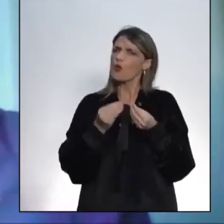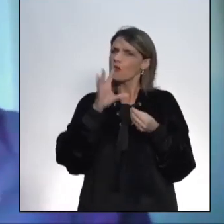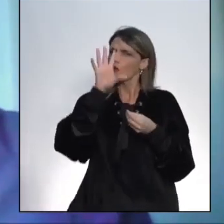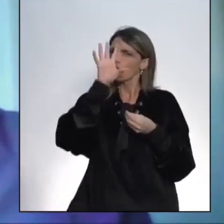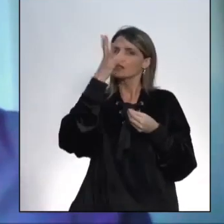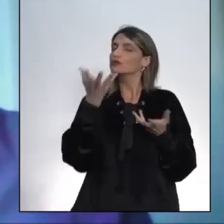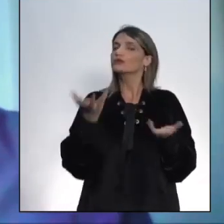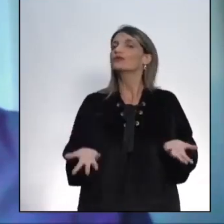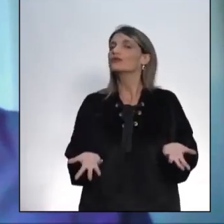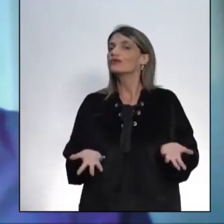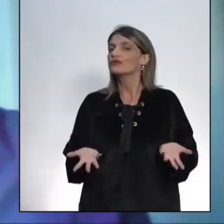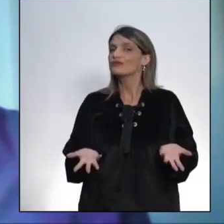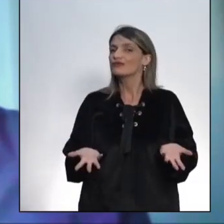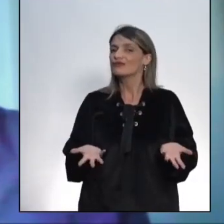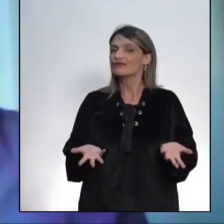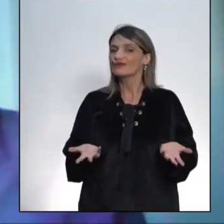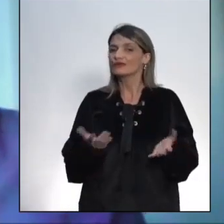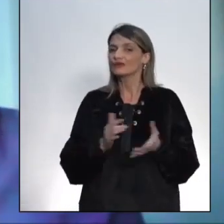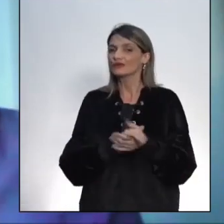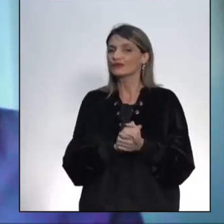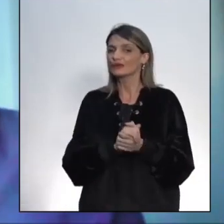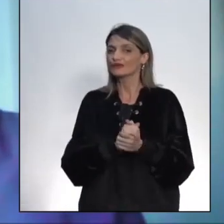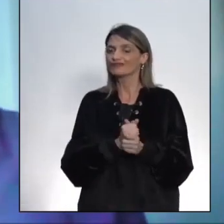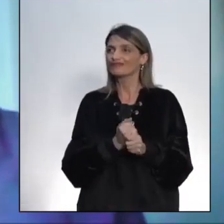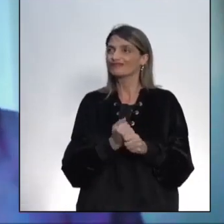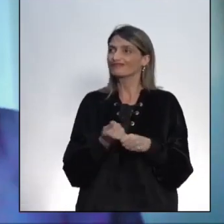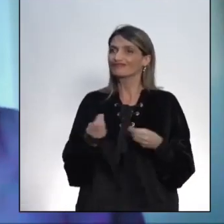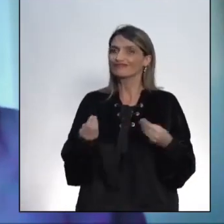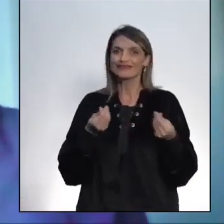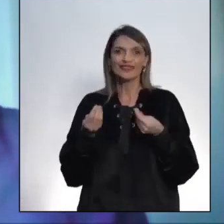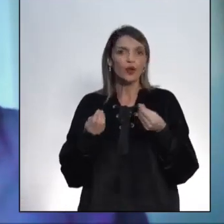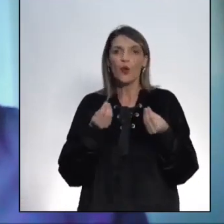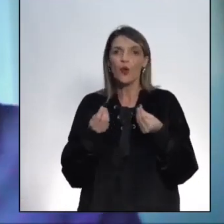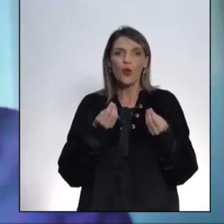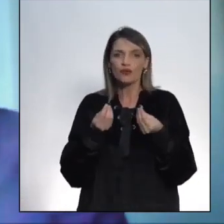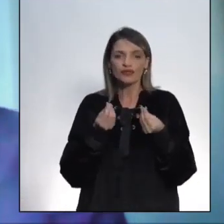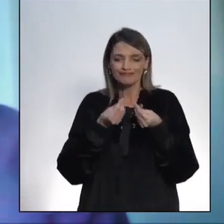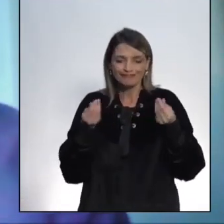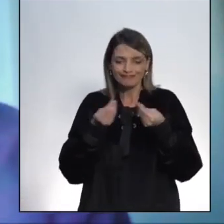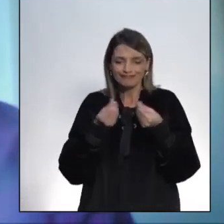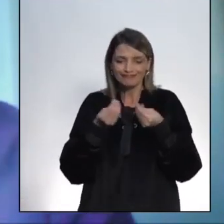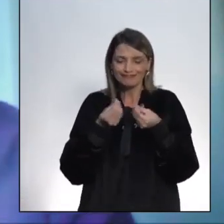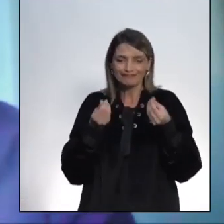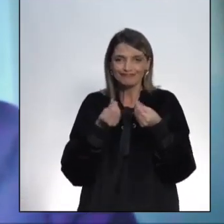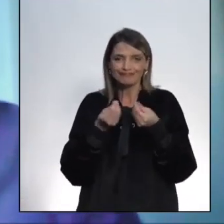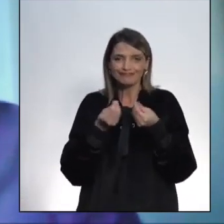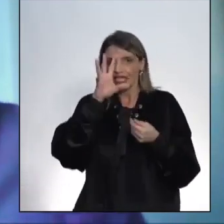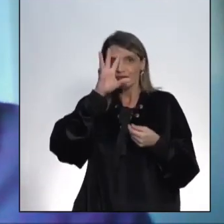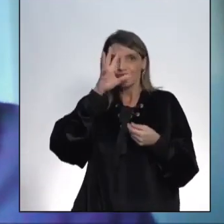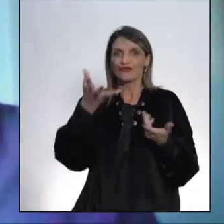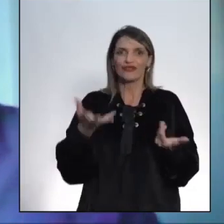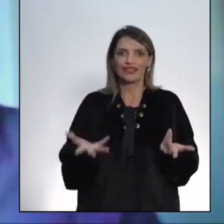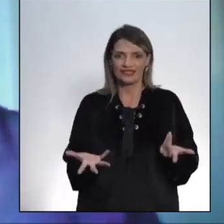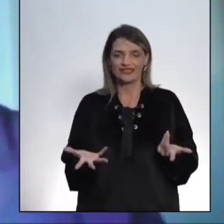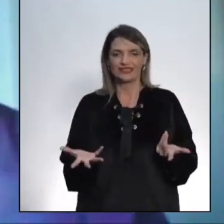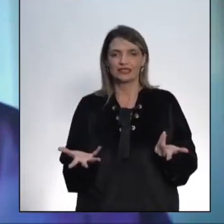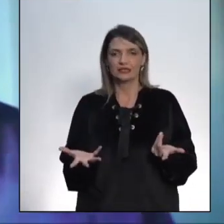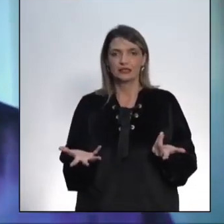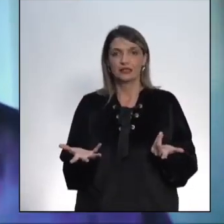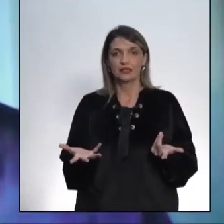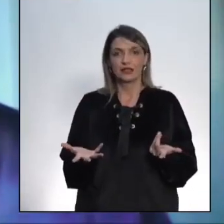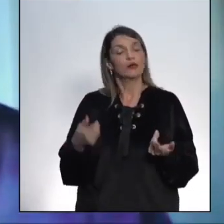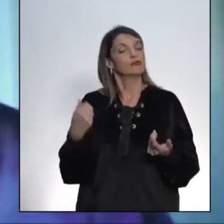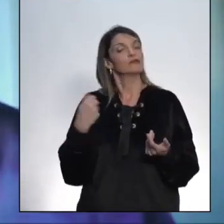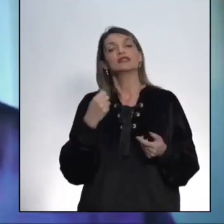é que eu resolvo, como é que eu encaminho isso tudo? Eu acho que o Renato falou uma coisa importantíssima, que é a questão da